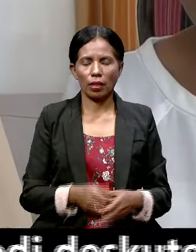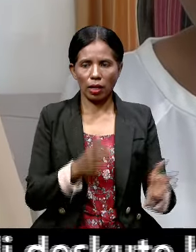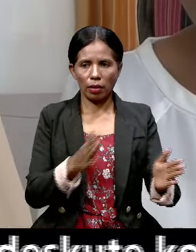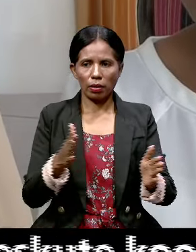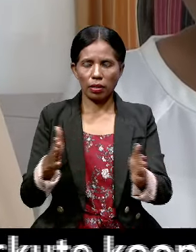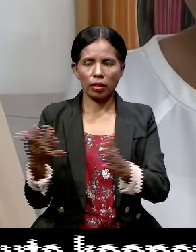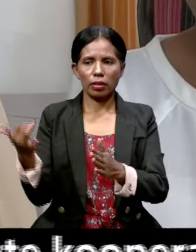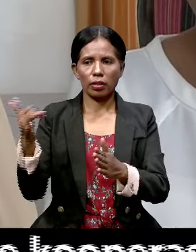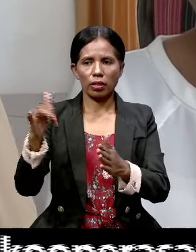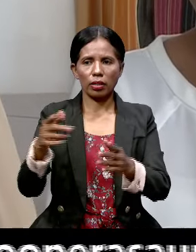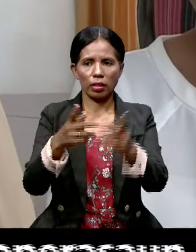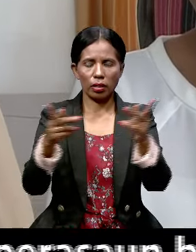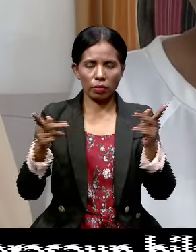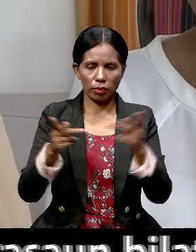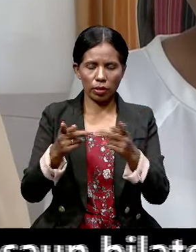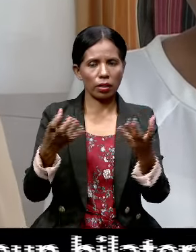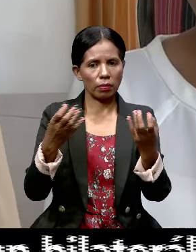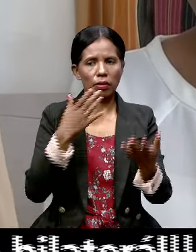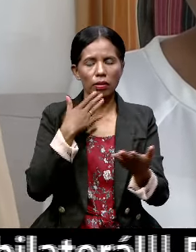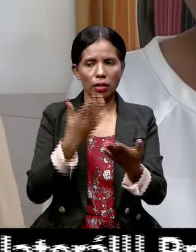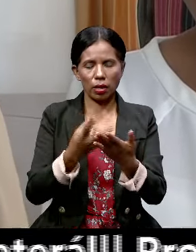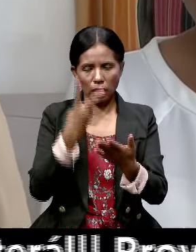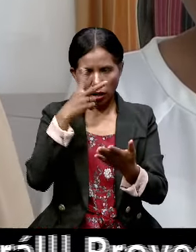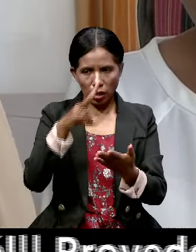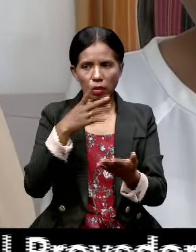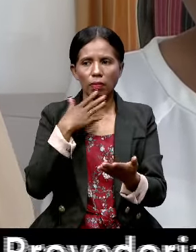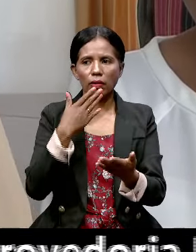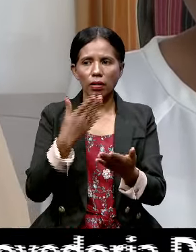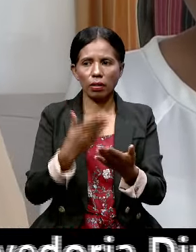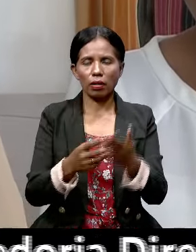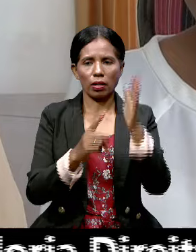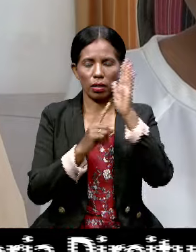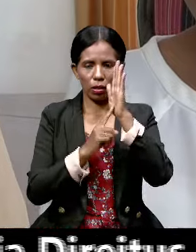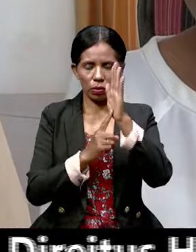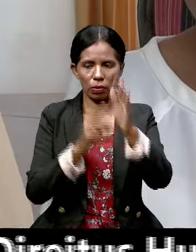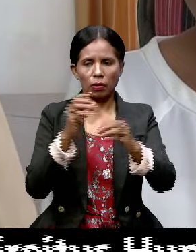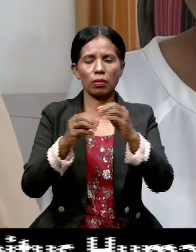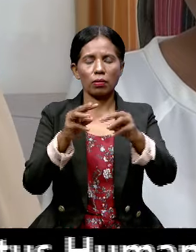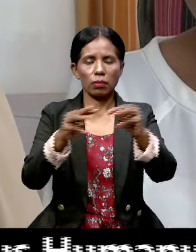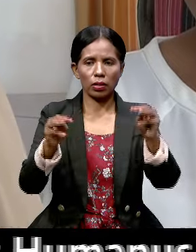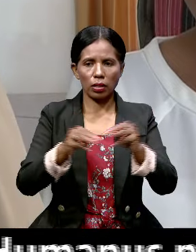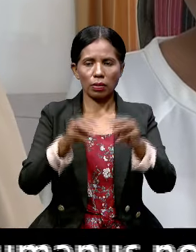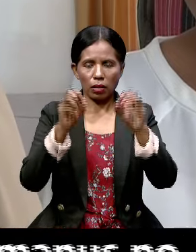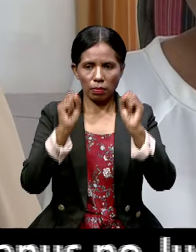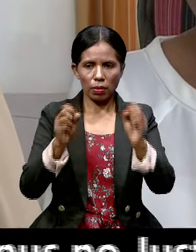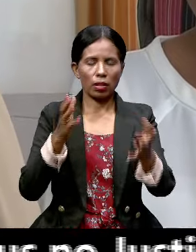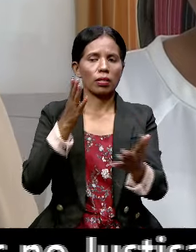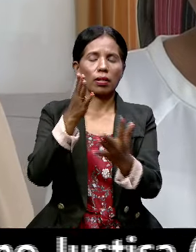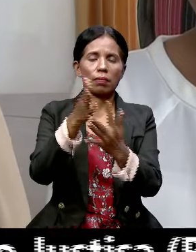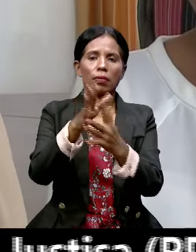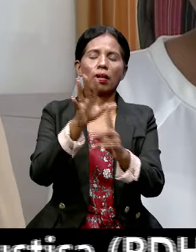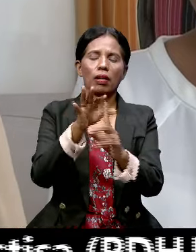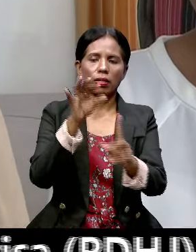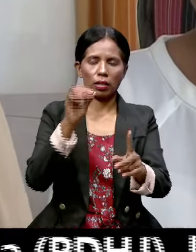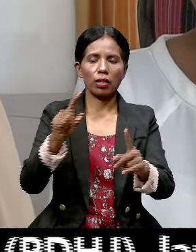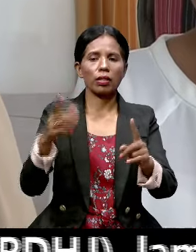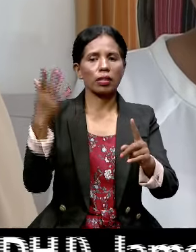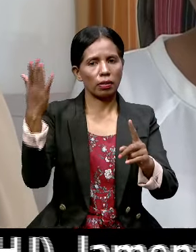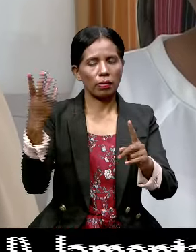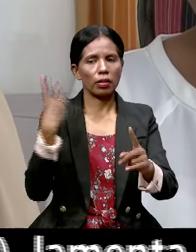ser aí condições mínimas. Avaliação condições mínimas, nem maca tudo de angata município, nem bele ona tama ba eleição. Então, o Iriana